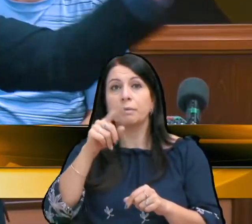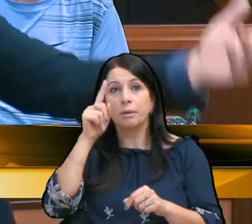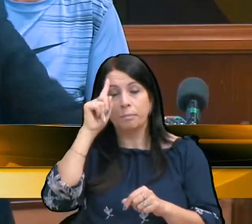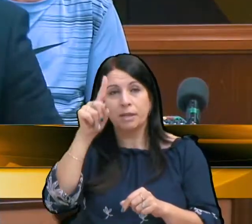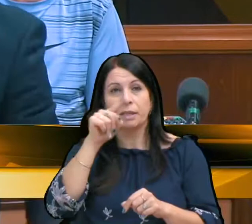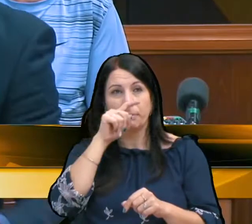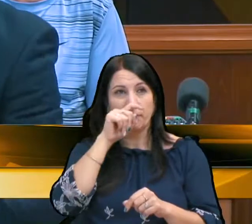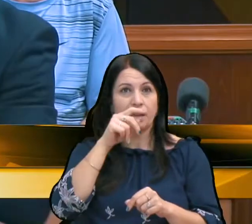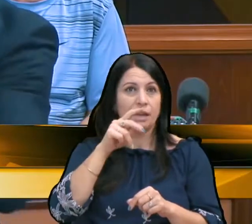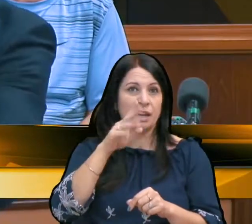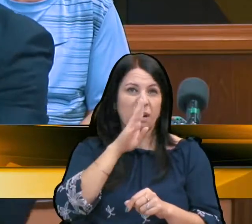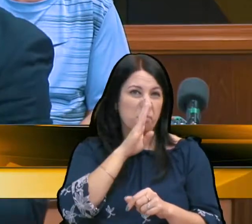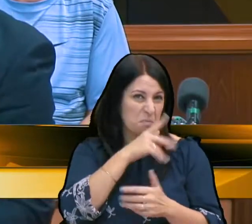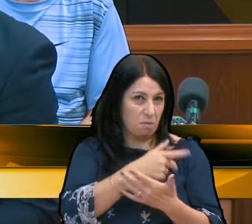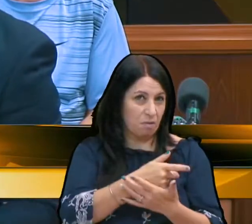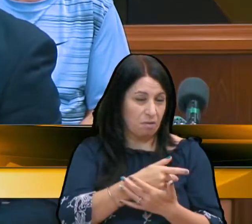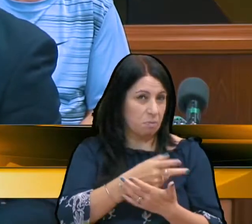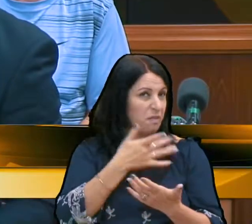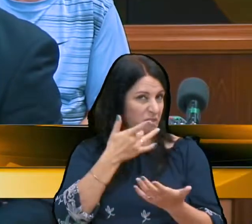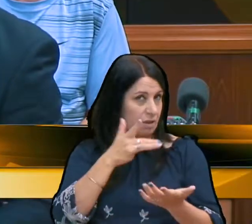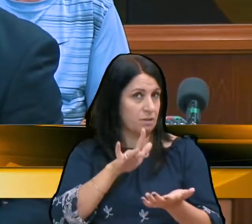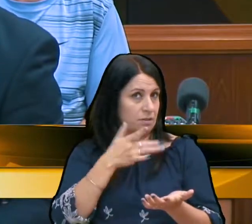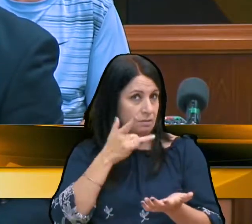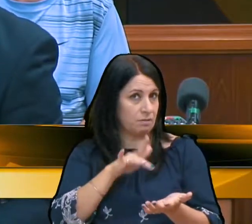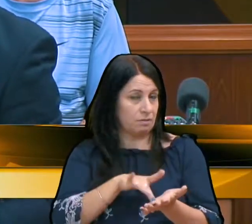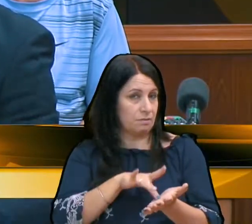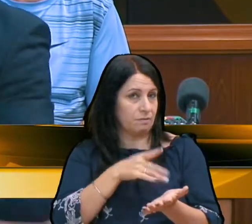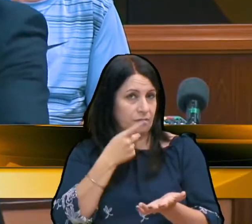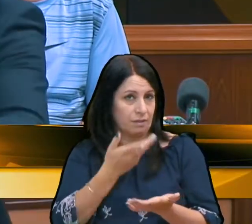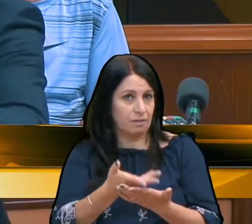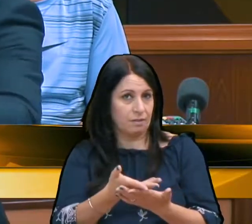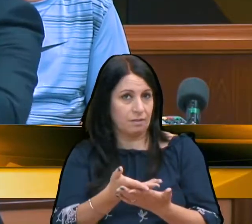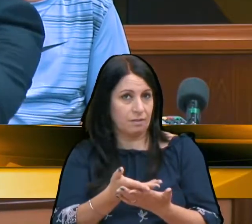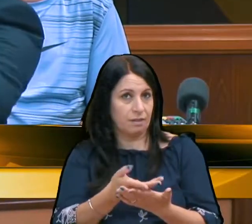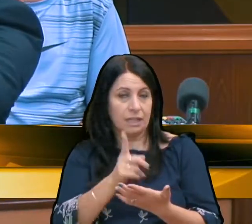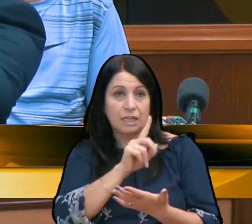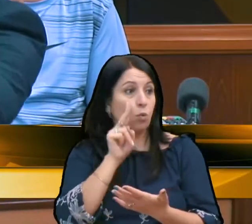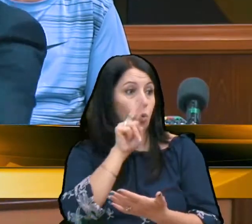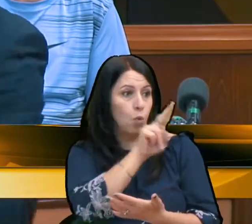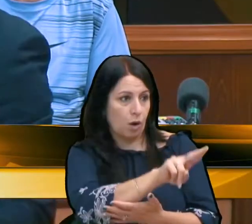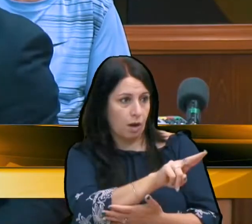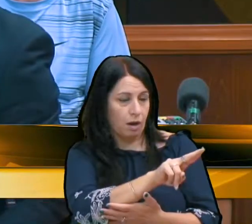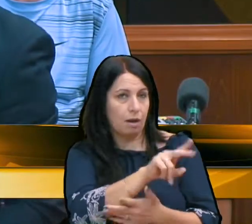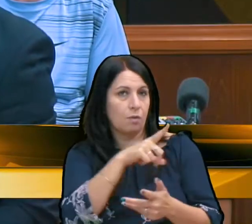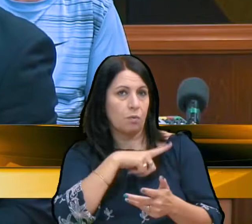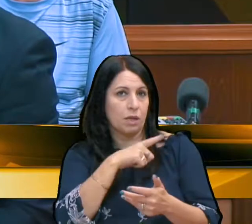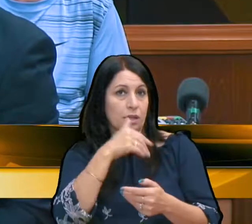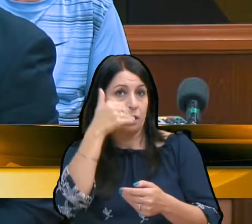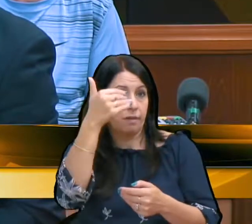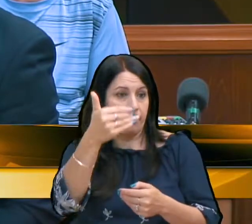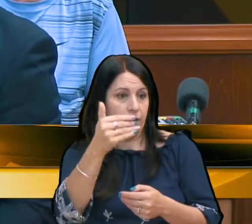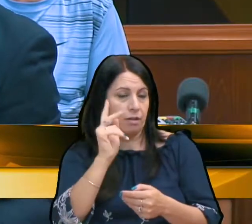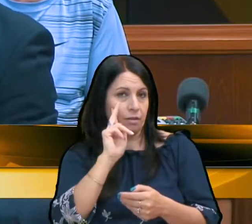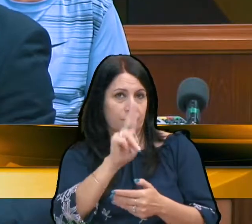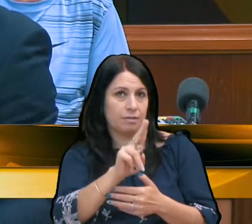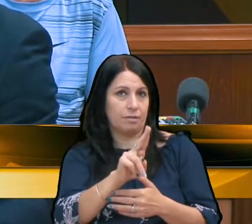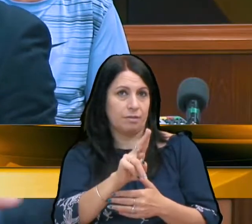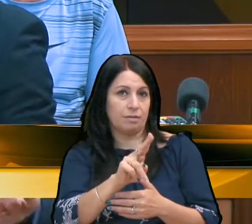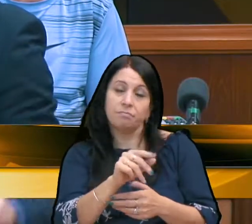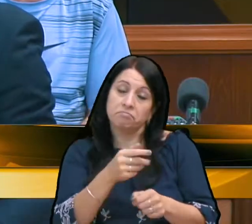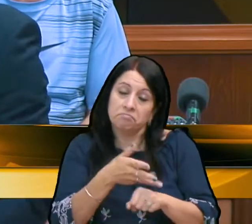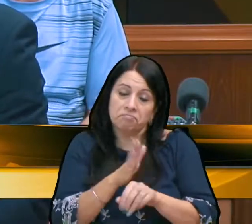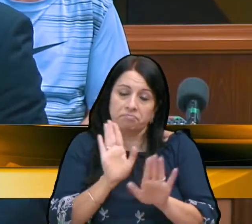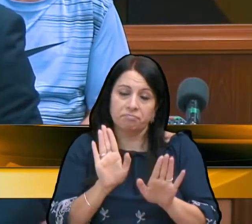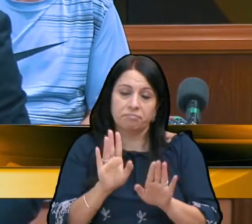boca, manda não sei o quê. Então, como é fácil falar, né? E não olhar a trave que tem na frente dos olhos. Mas faz